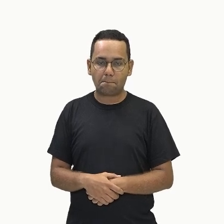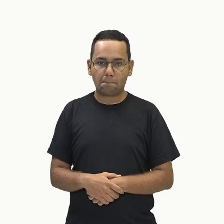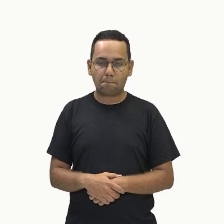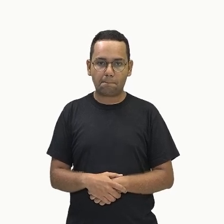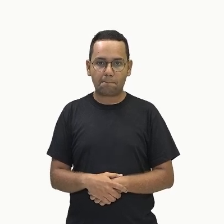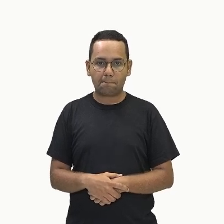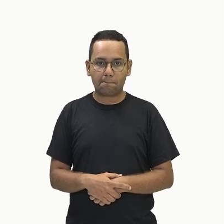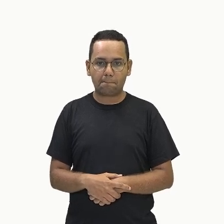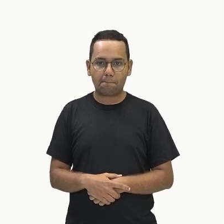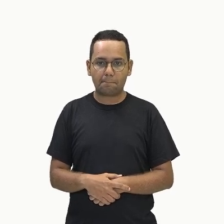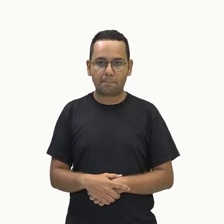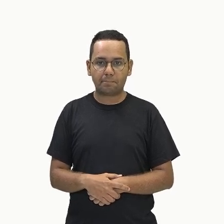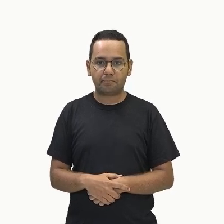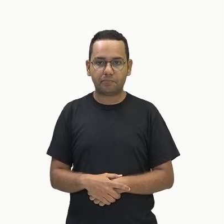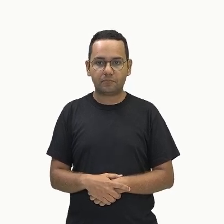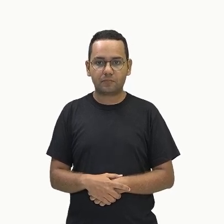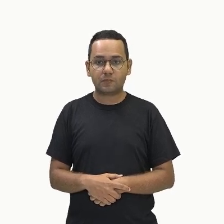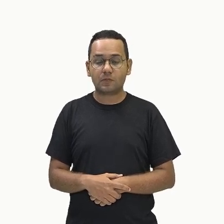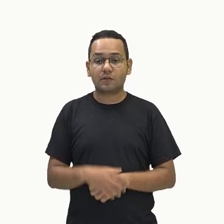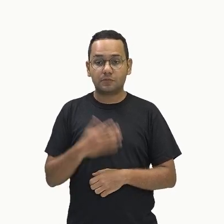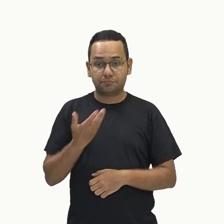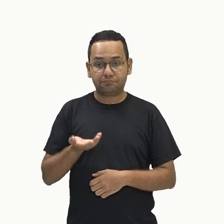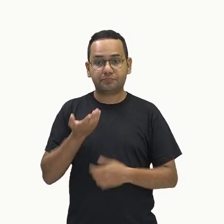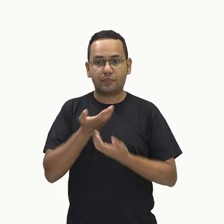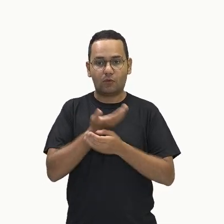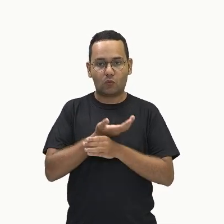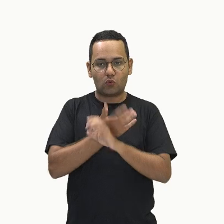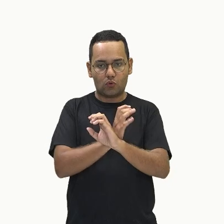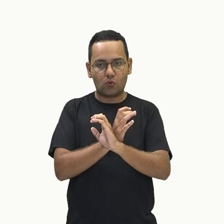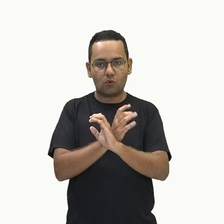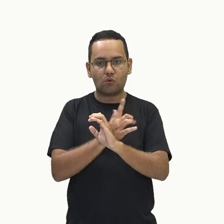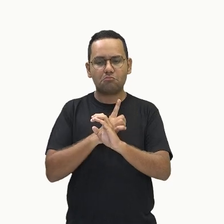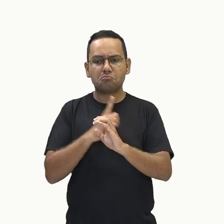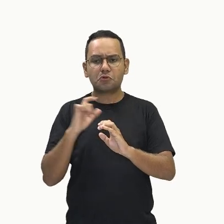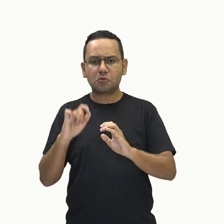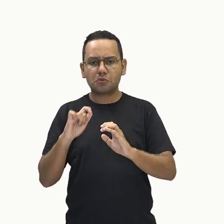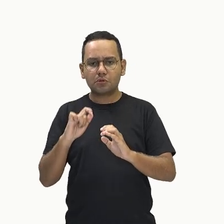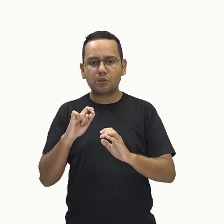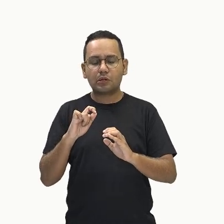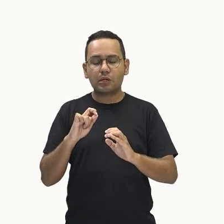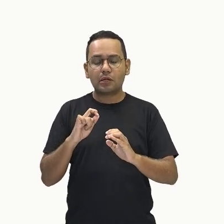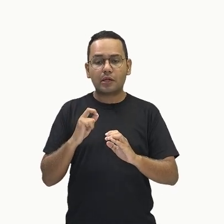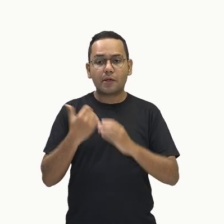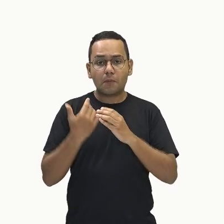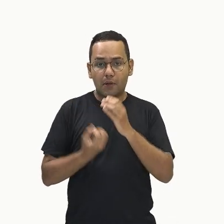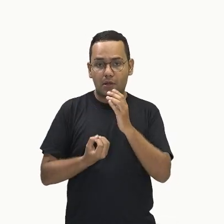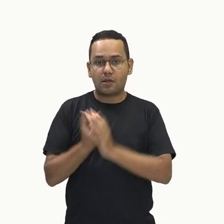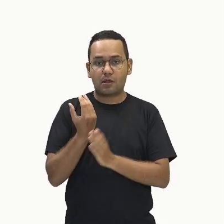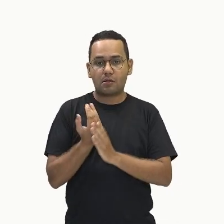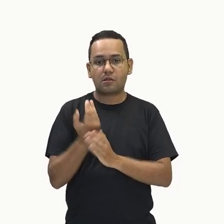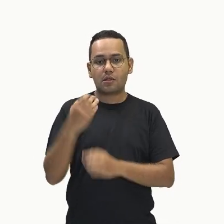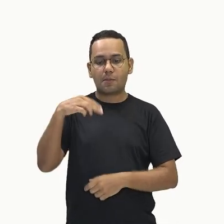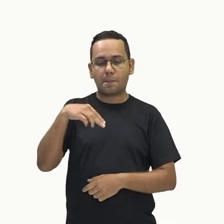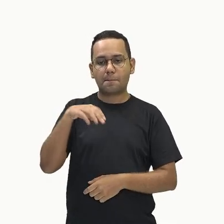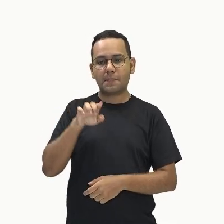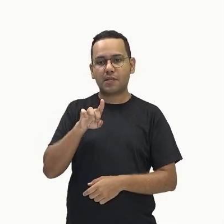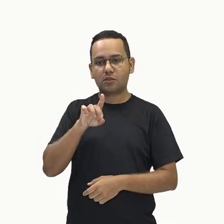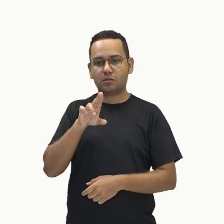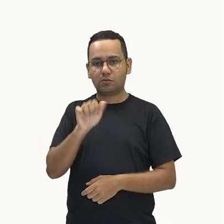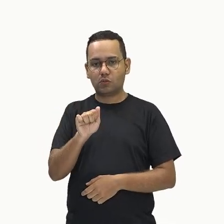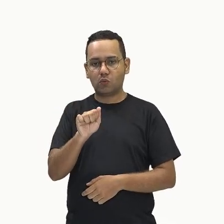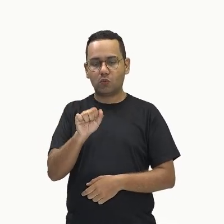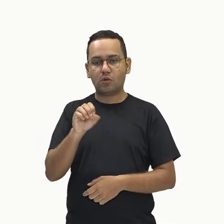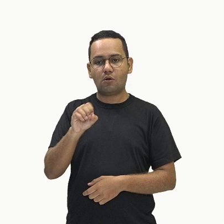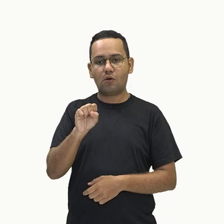também responsáveis pela produção da nossa medula óssea. Dentro das